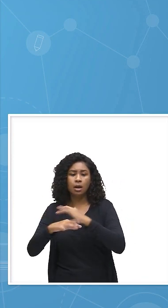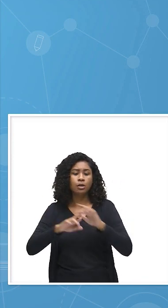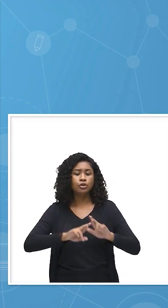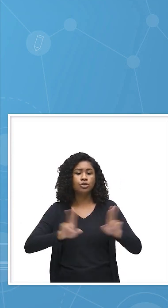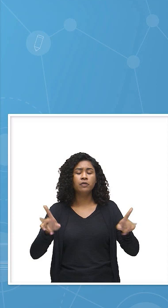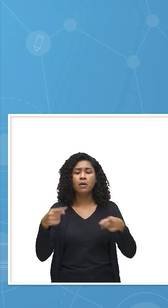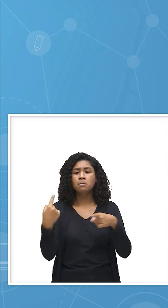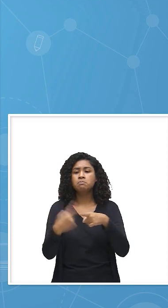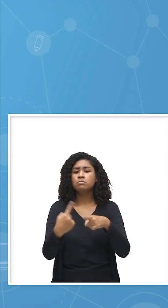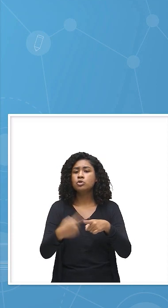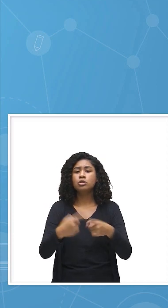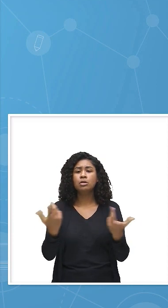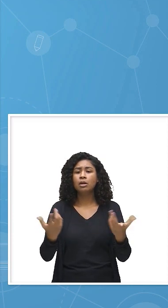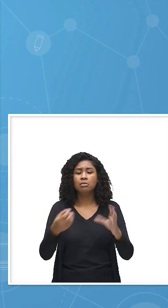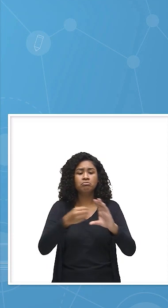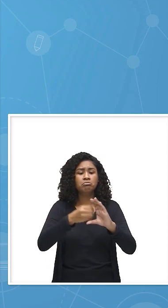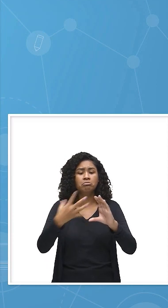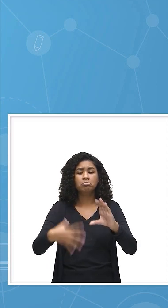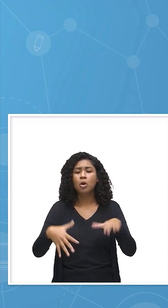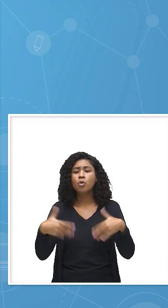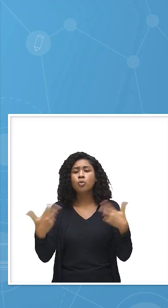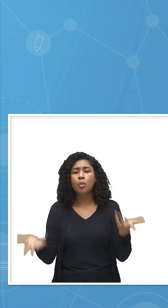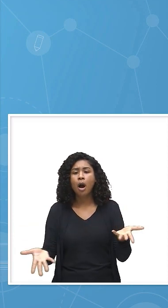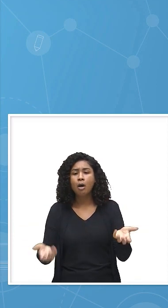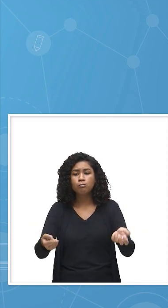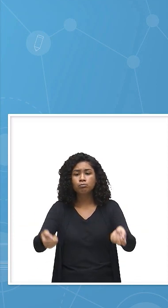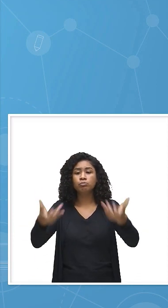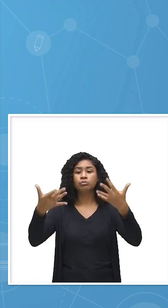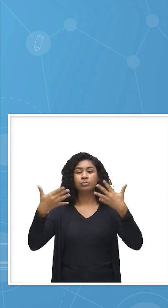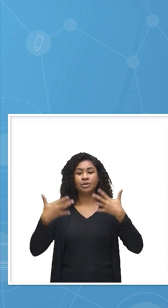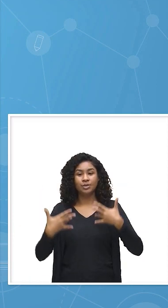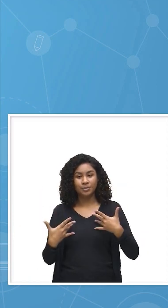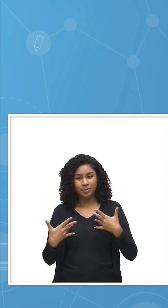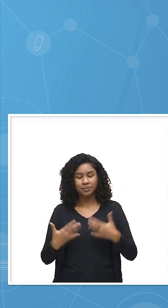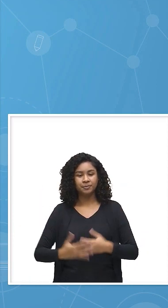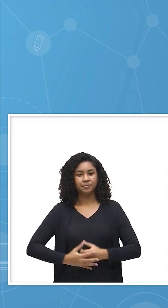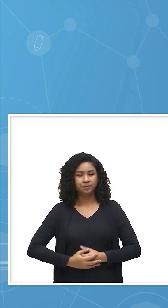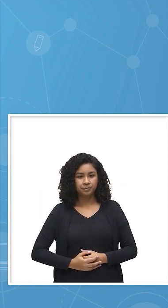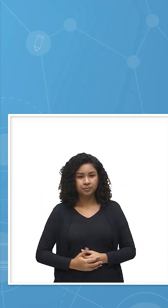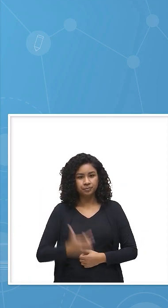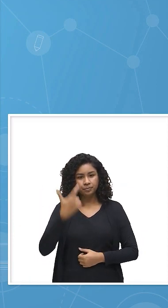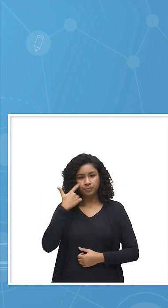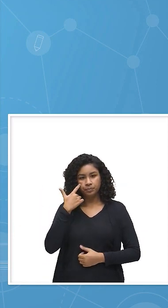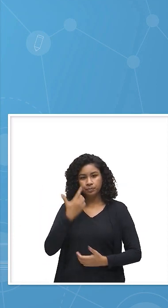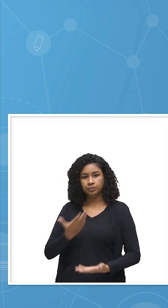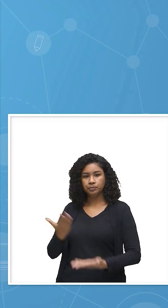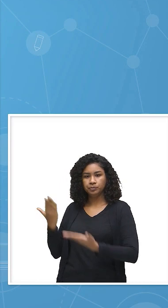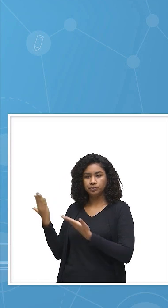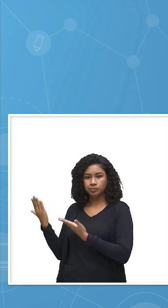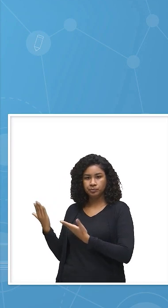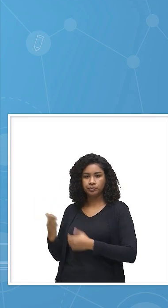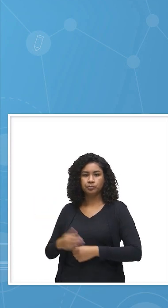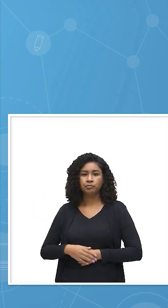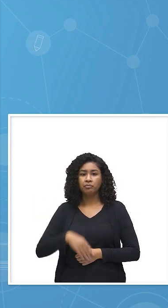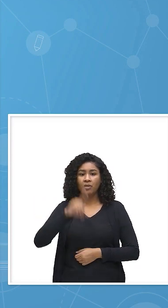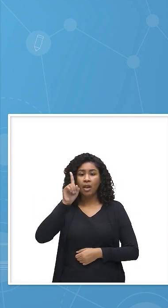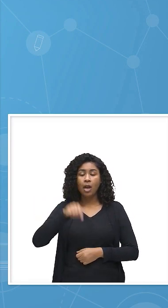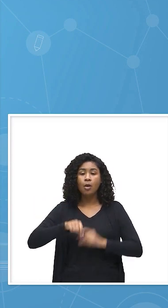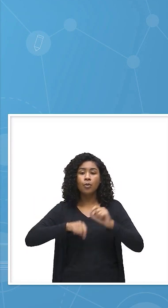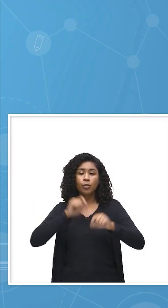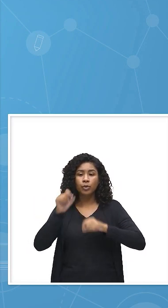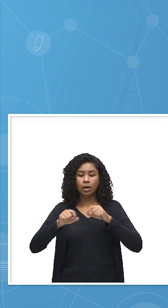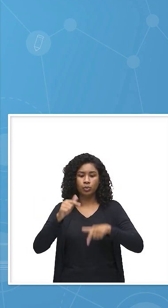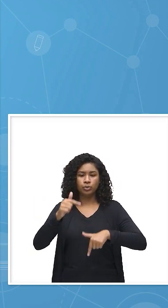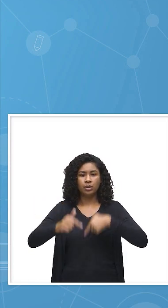Que características seriam essas, gente? Vamos lá? Temos aqui a especialização